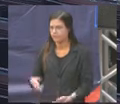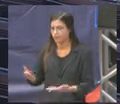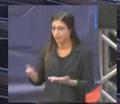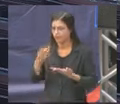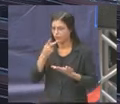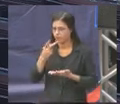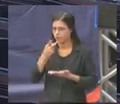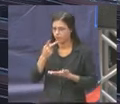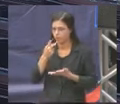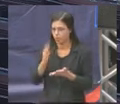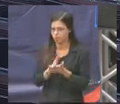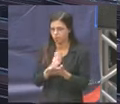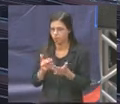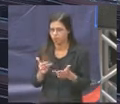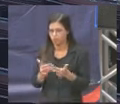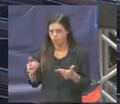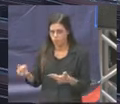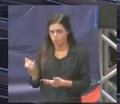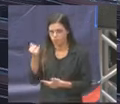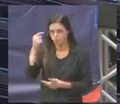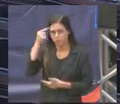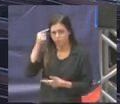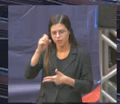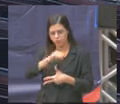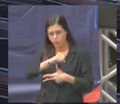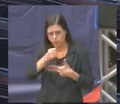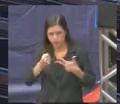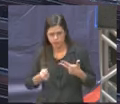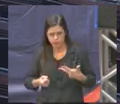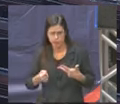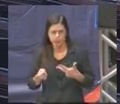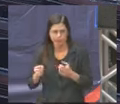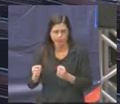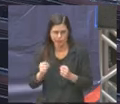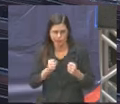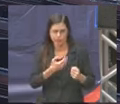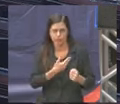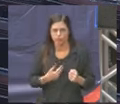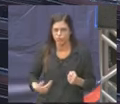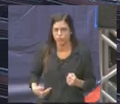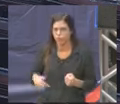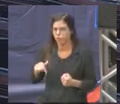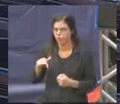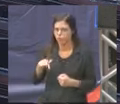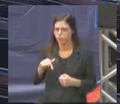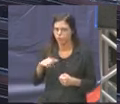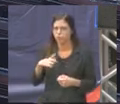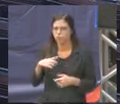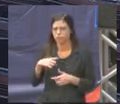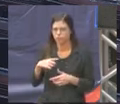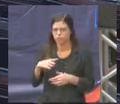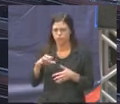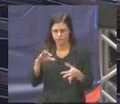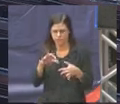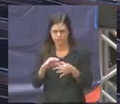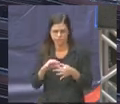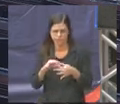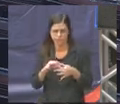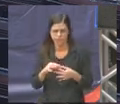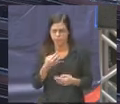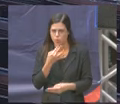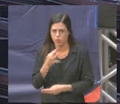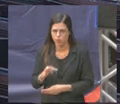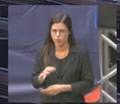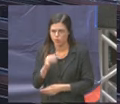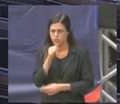são extremamente importantes quando a gente pensa em termos de poder público, né? Porque muito disso passa, na verdade, pela ação do poder público. Eu desconhecia, por